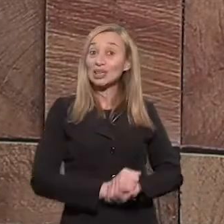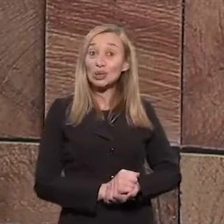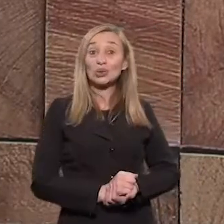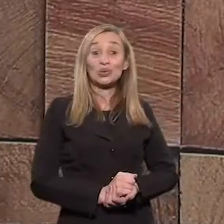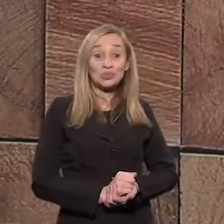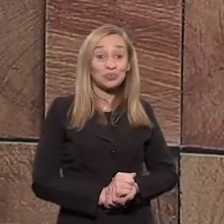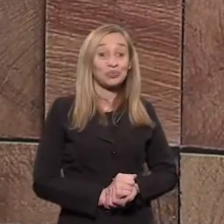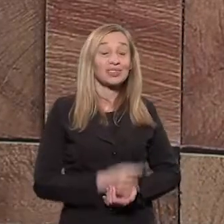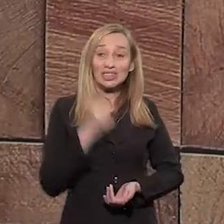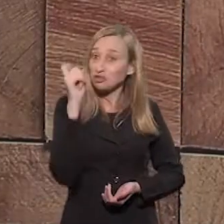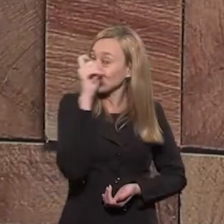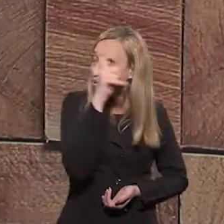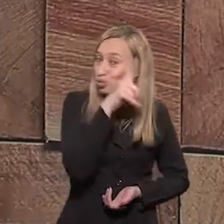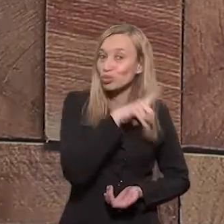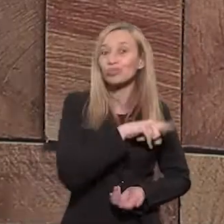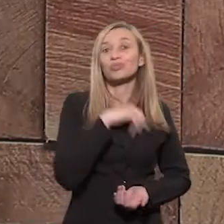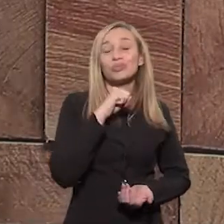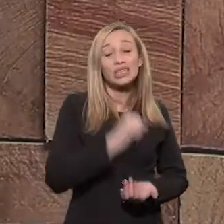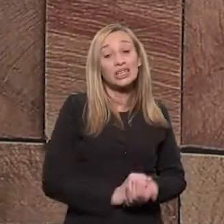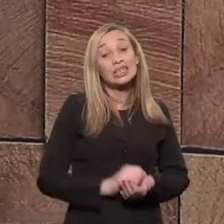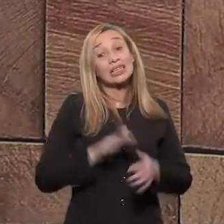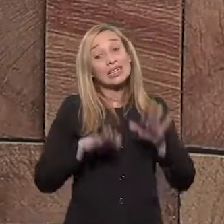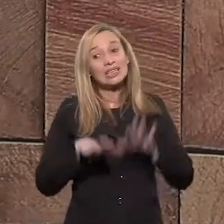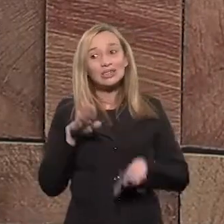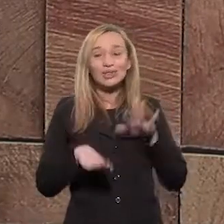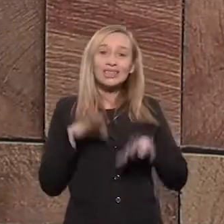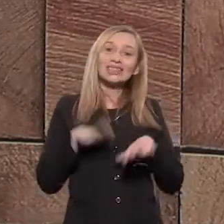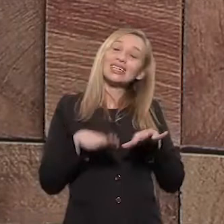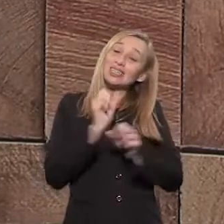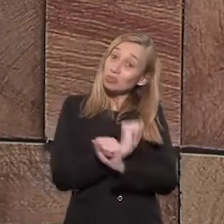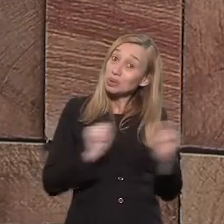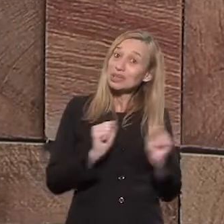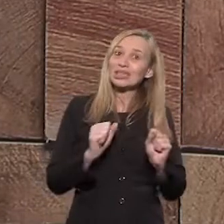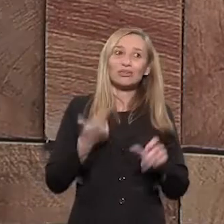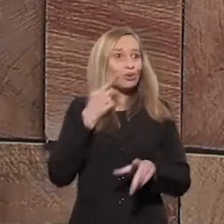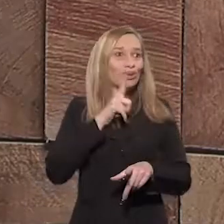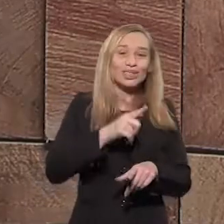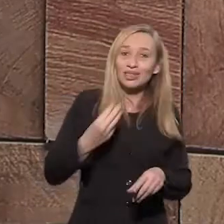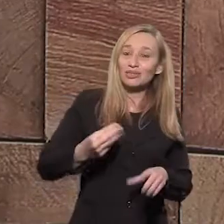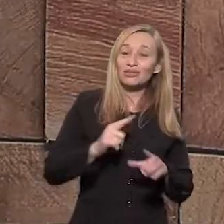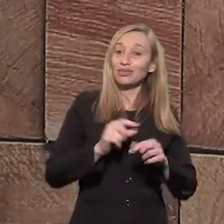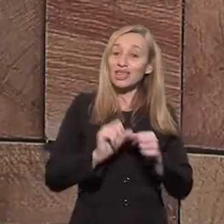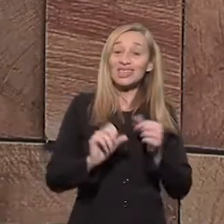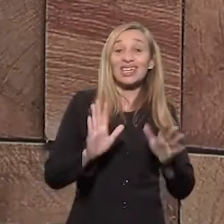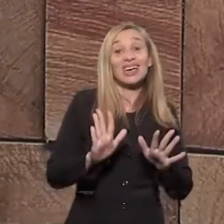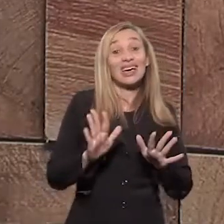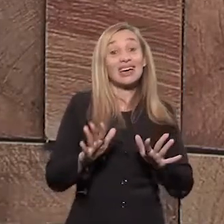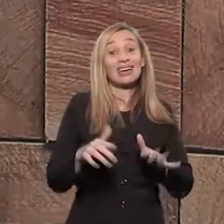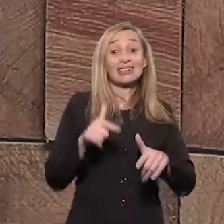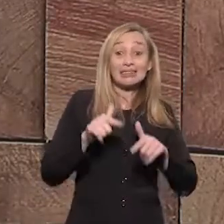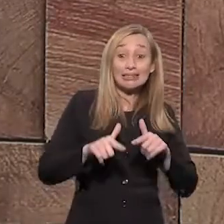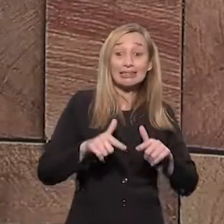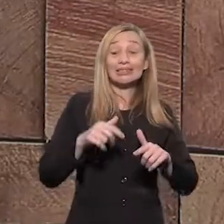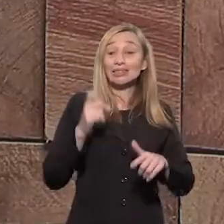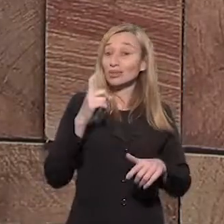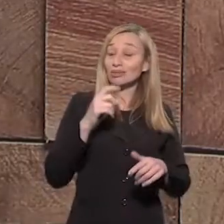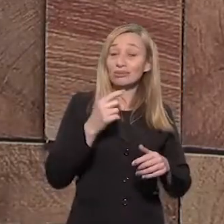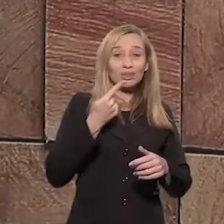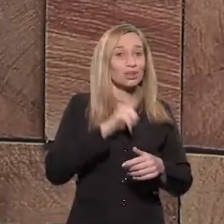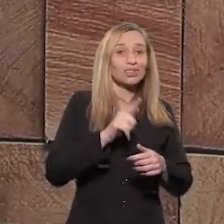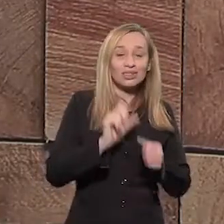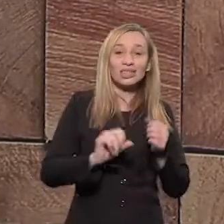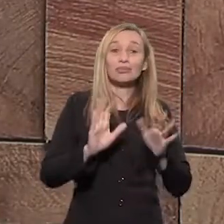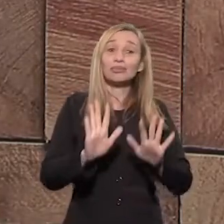trabalhoso e é muito trabalhoso, né? E às vezes é impossível, às vezes eu não consigo fazer. É tão trabalhoso que eu não